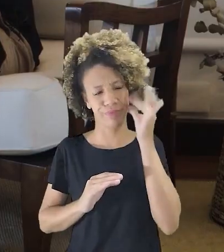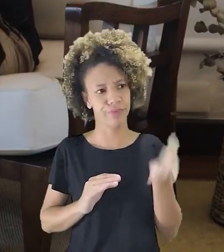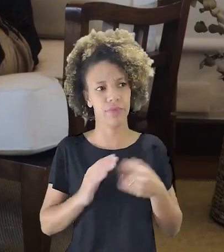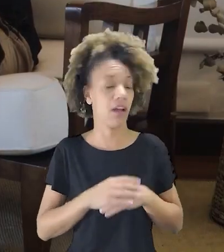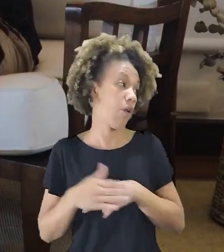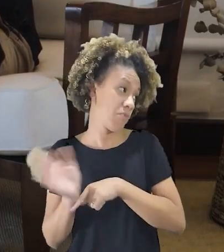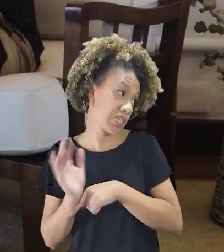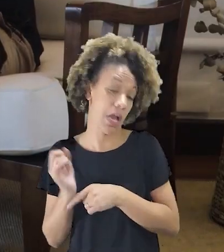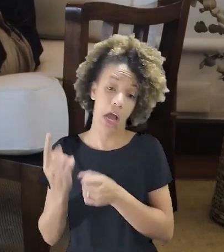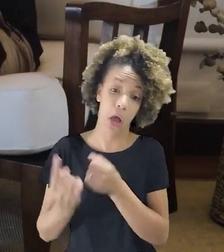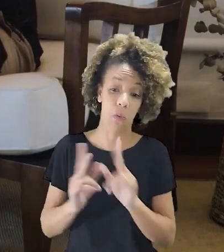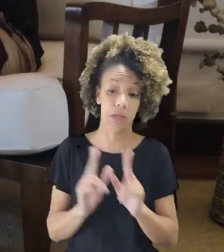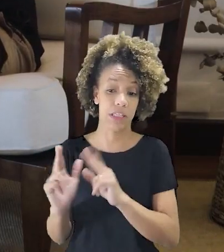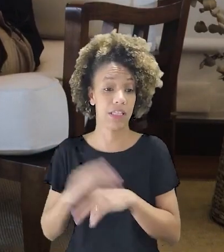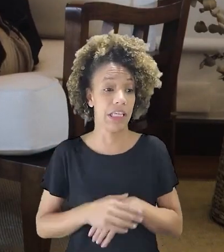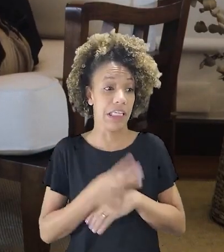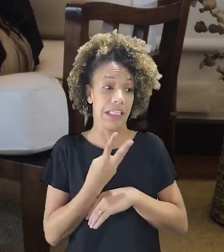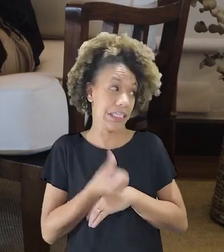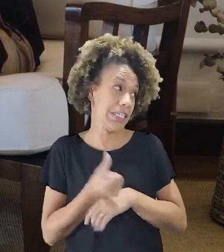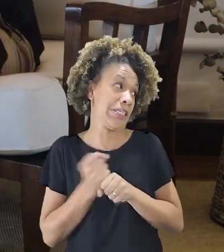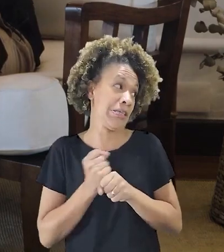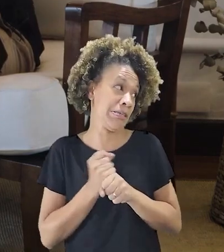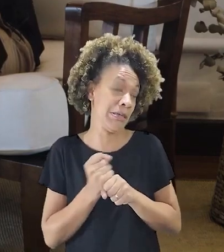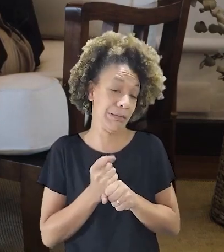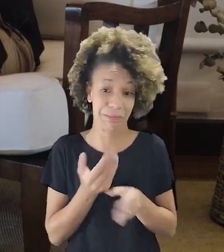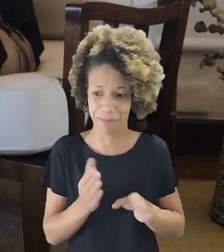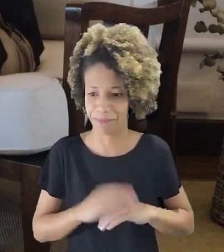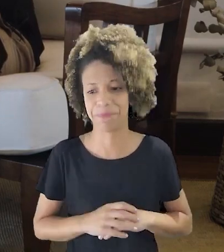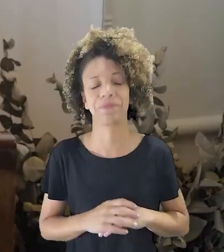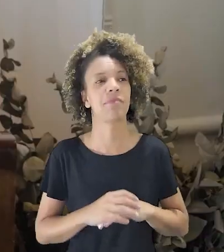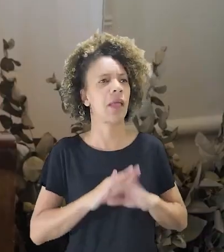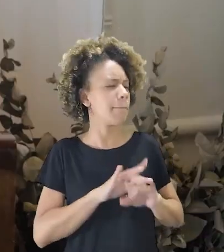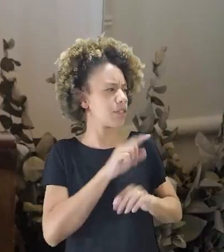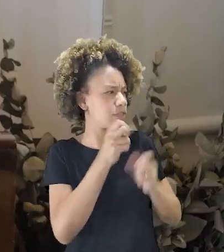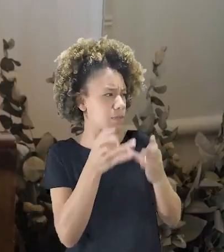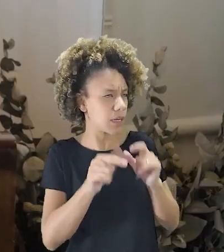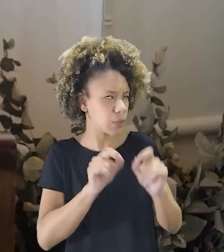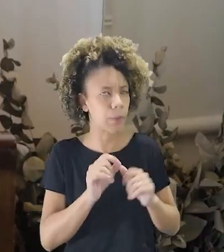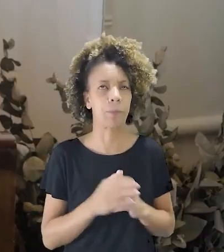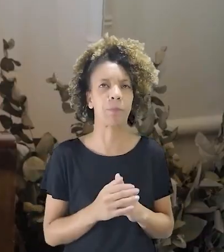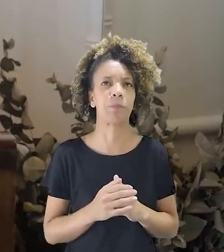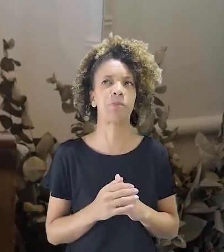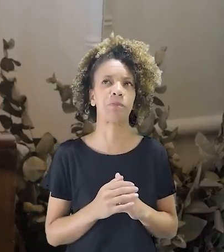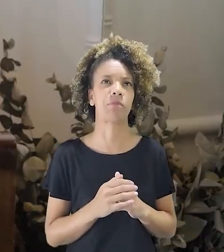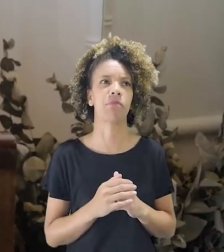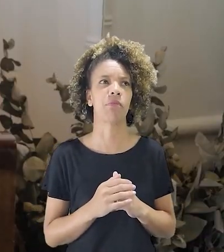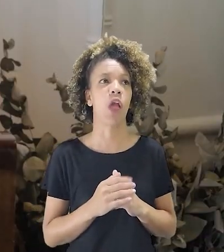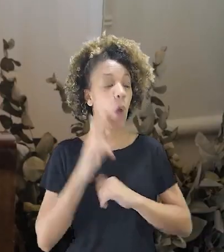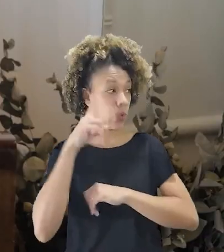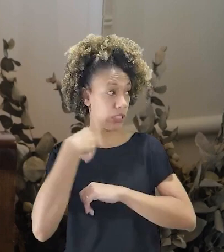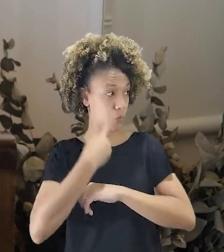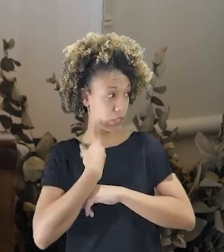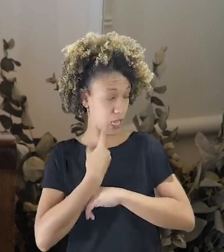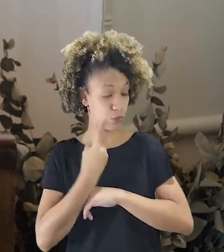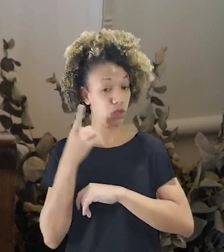passar no cinema algumas coisas, né? Ser 36 anos a censura. Né? Pelo que você tá me falando, assim, tipo, os deputados do